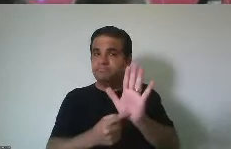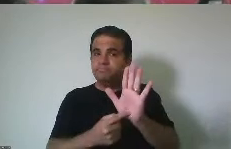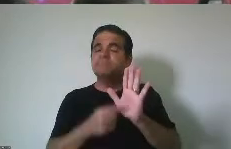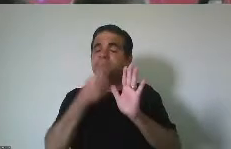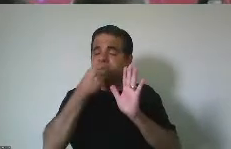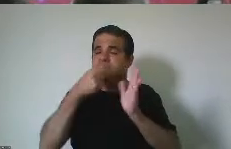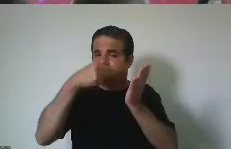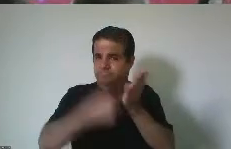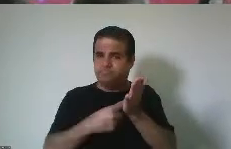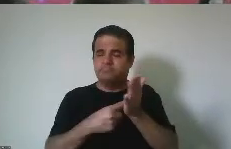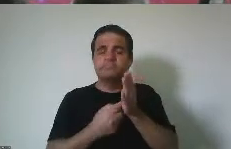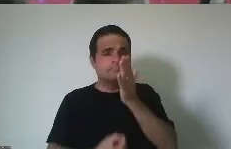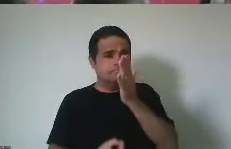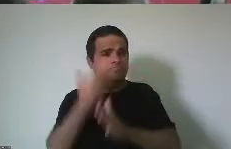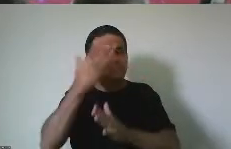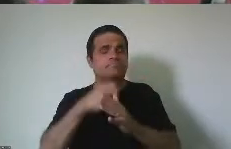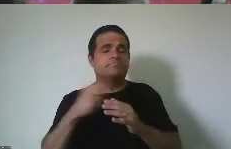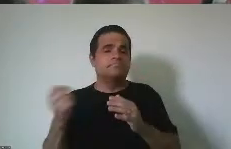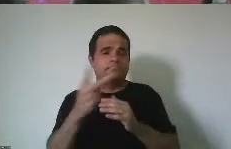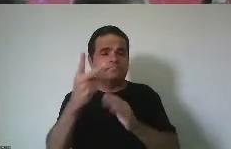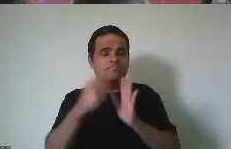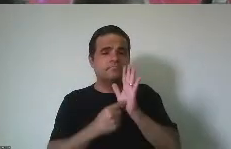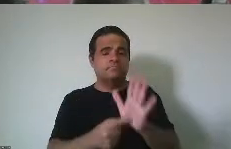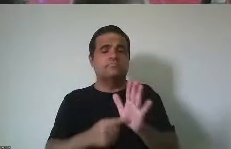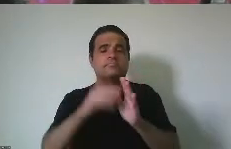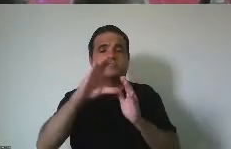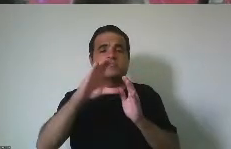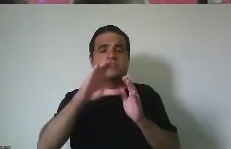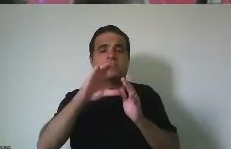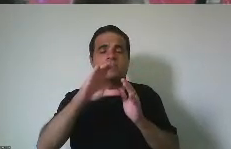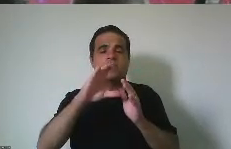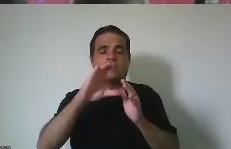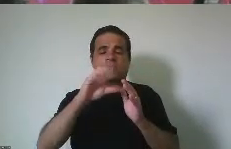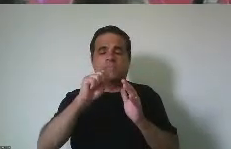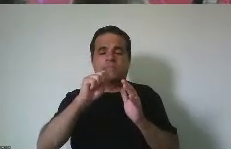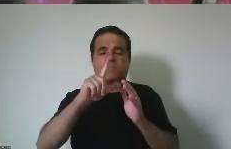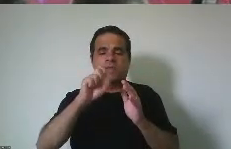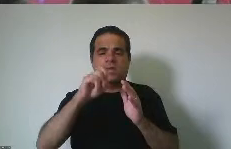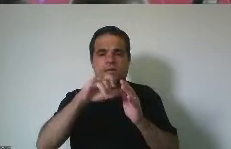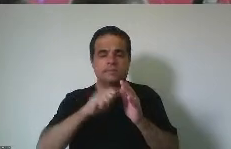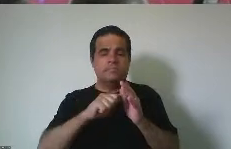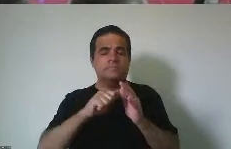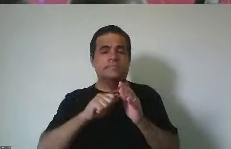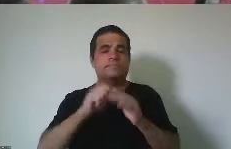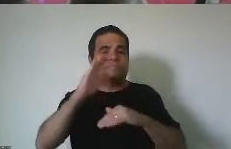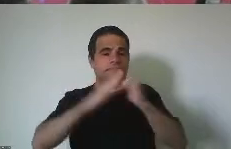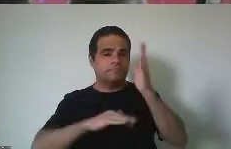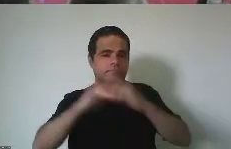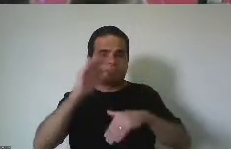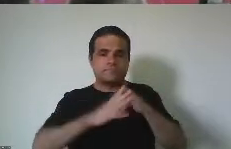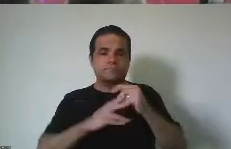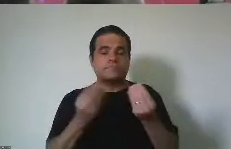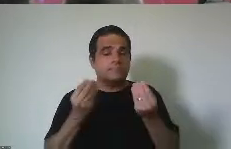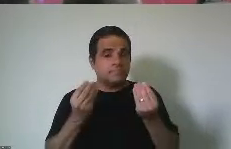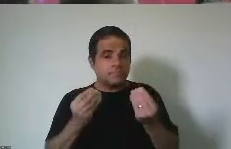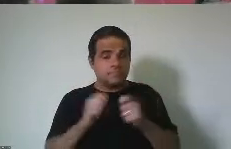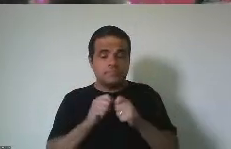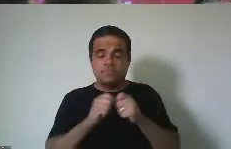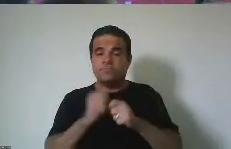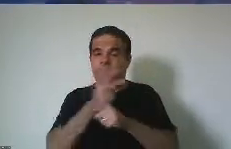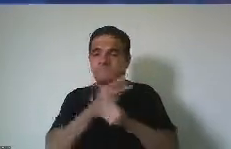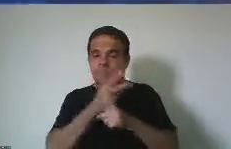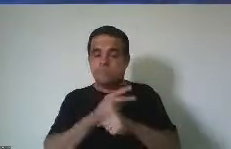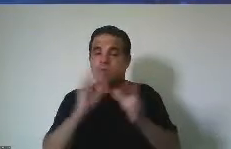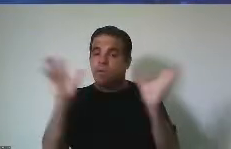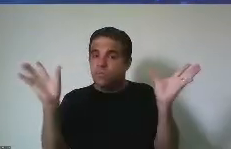geração de valores sustentável com apresentação da cariza resultados financeiros e o trabalho que a gente faz para buscar otimizando